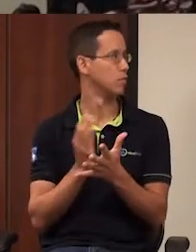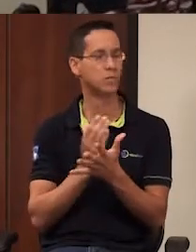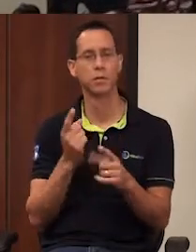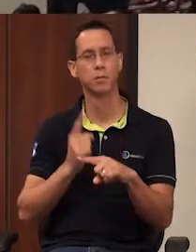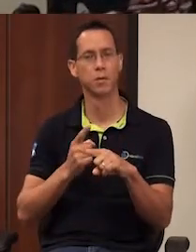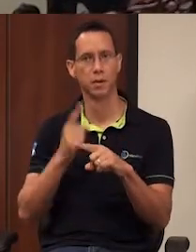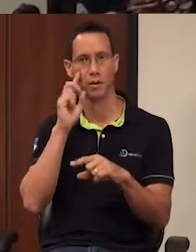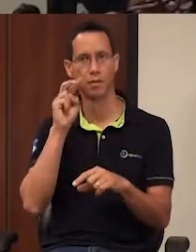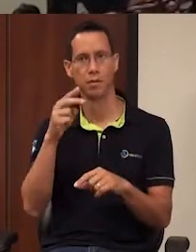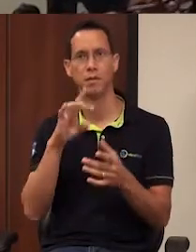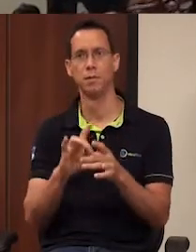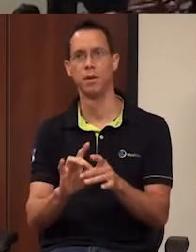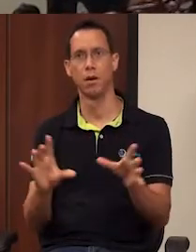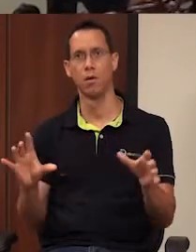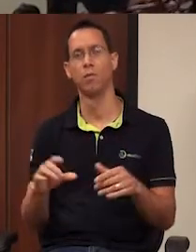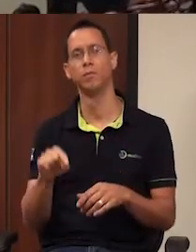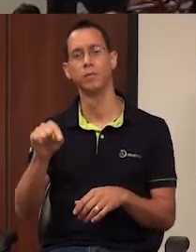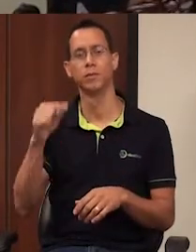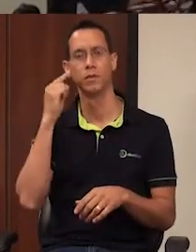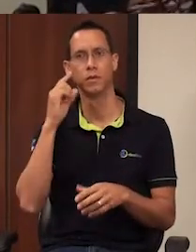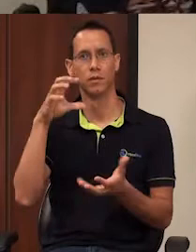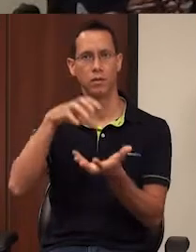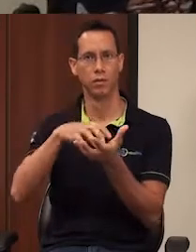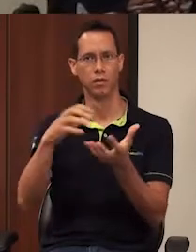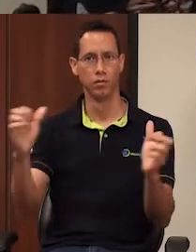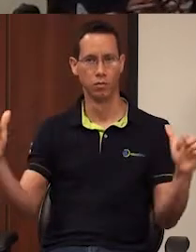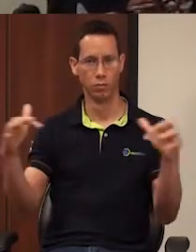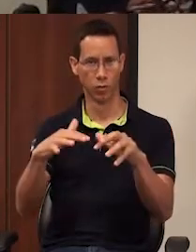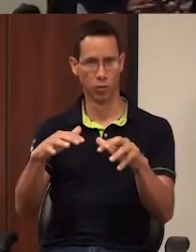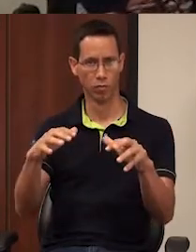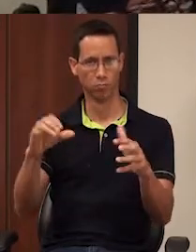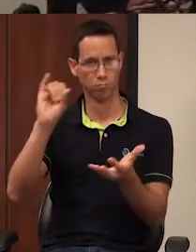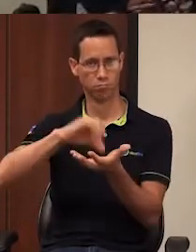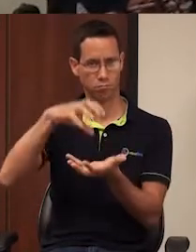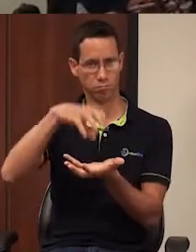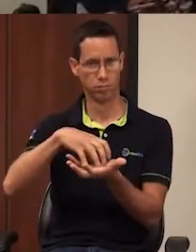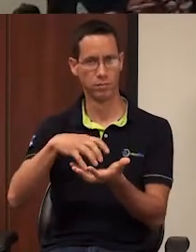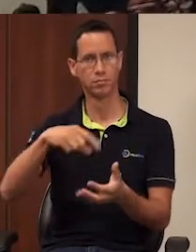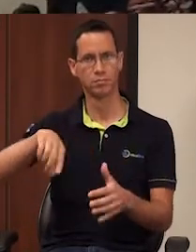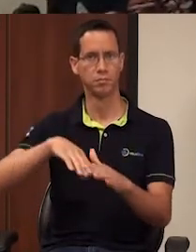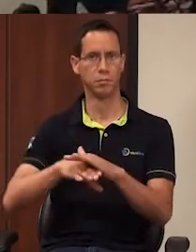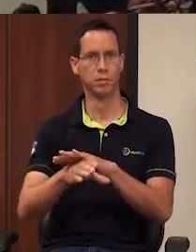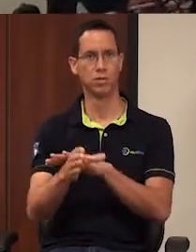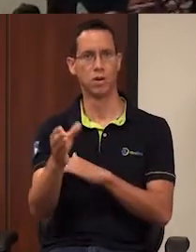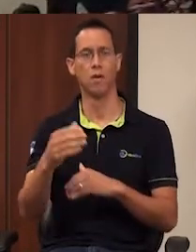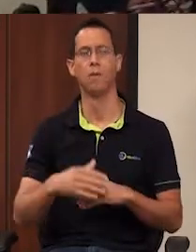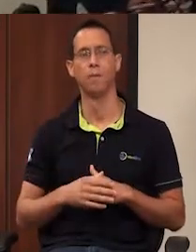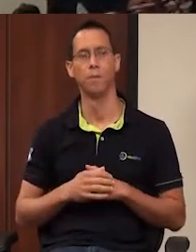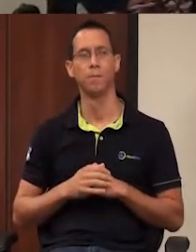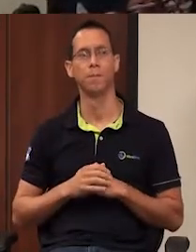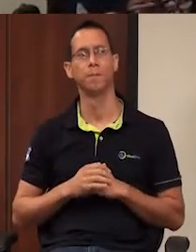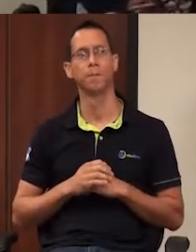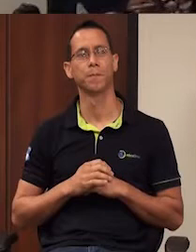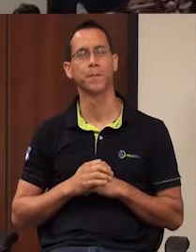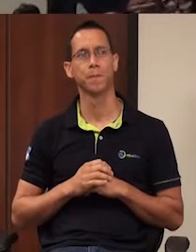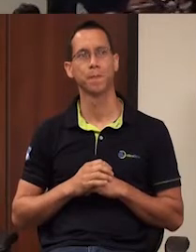mais liberal, e o pessoal aqui do Fórum Central é um pouco mais tradicional. Eu não sei se essa é a questão